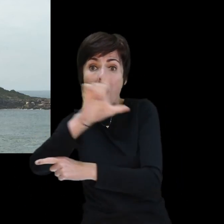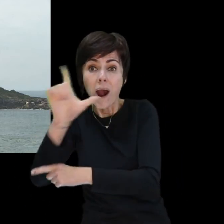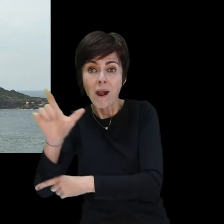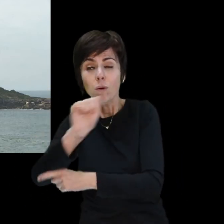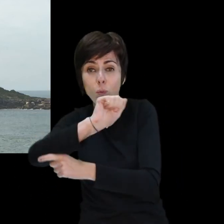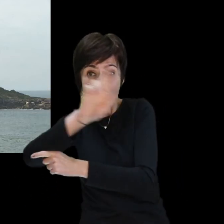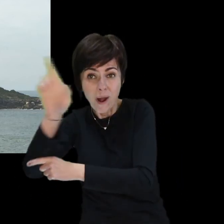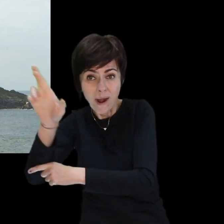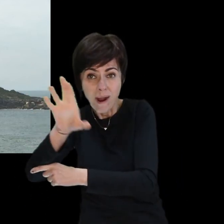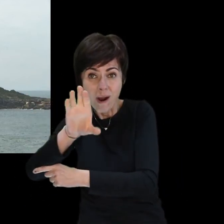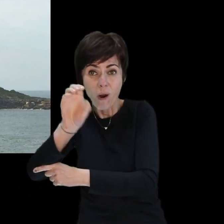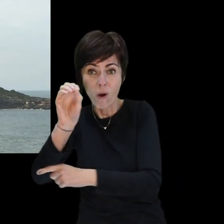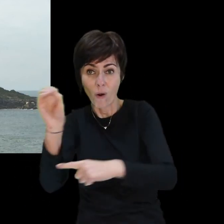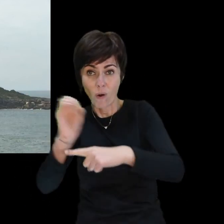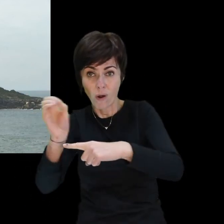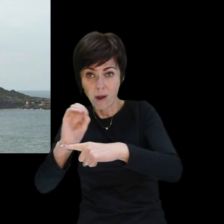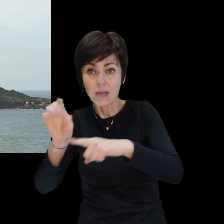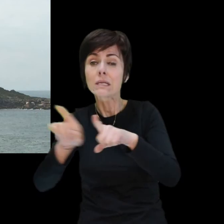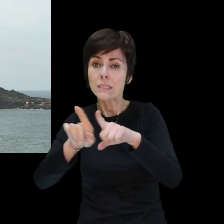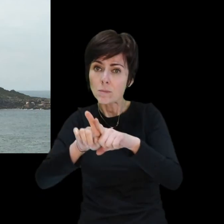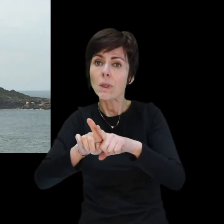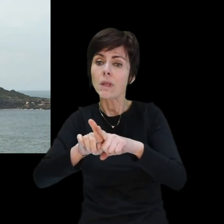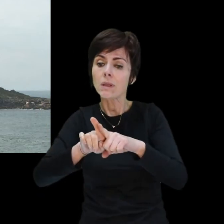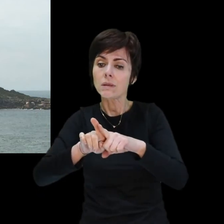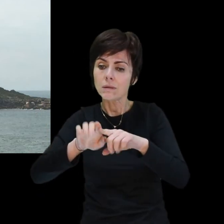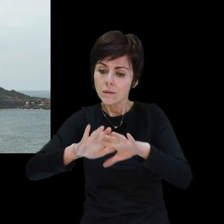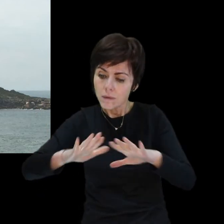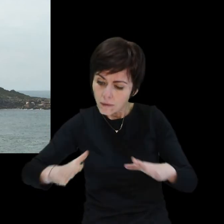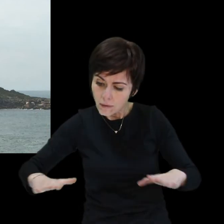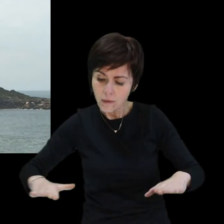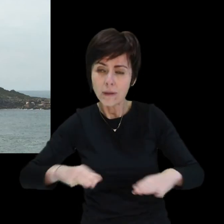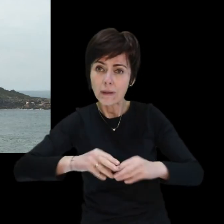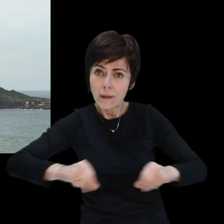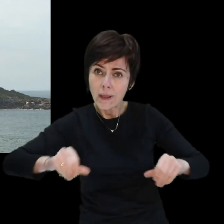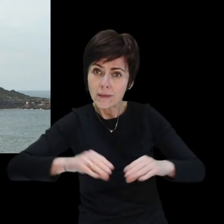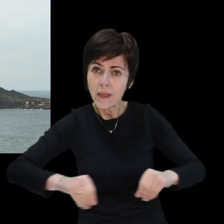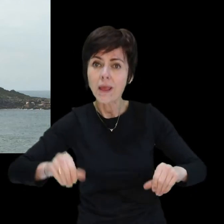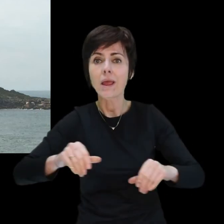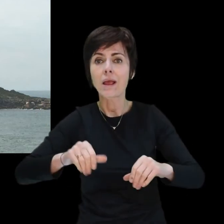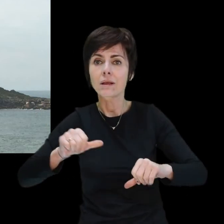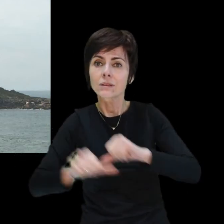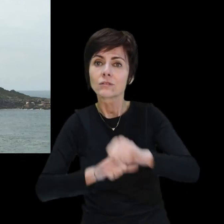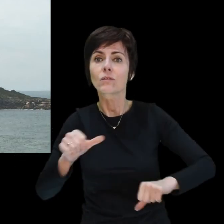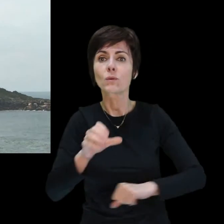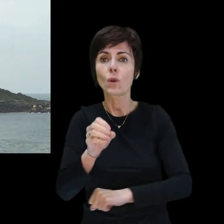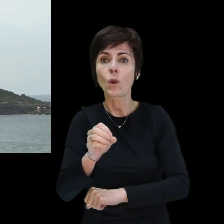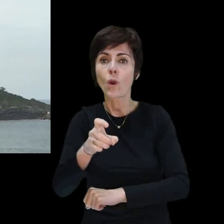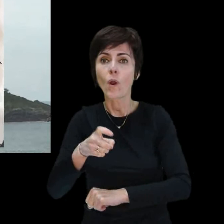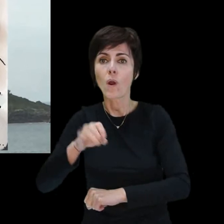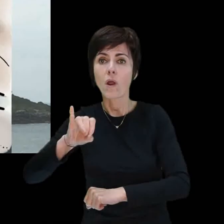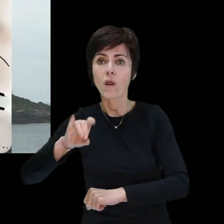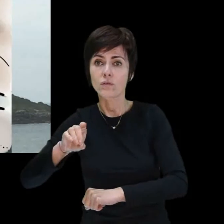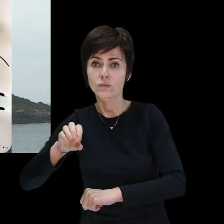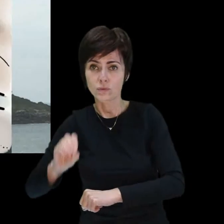ele também se deposita na superfície do planeta nessa forma de óxidos. E esses óxidos, eles